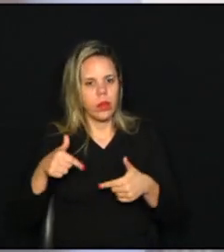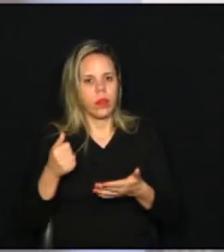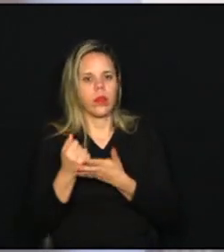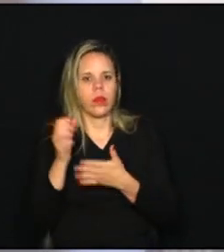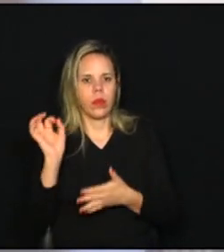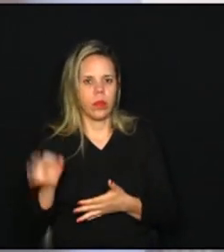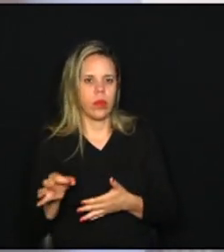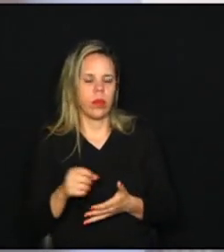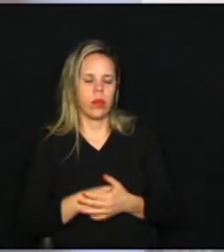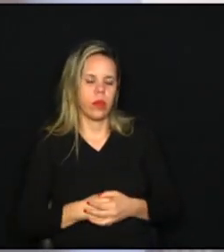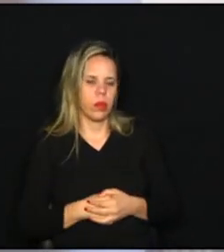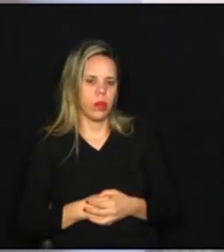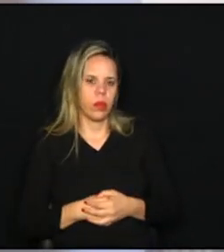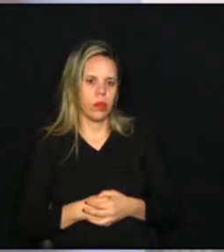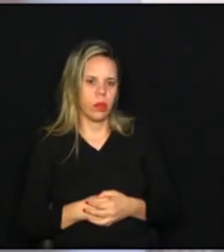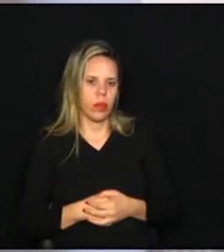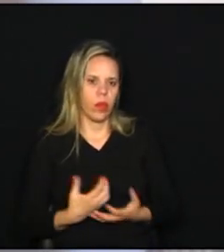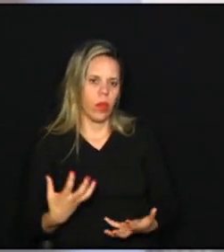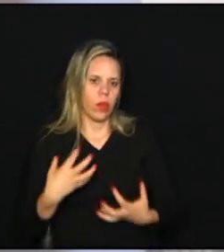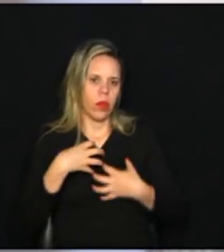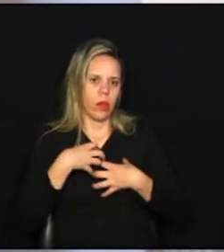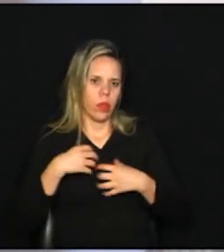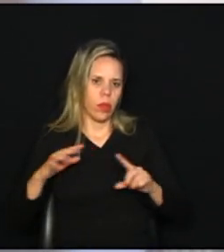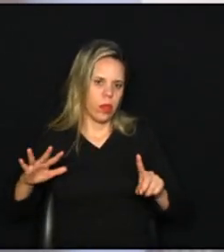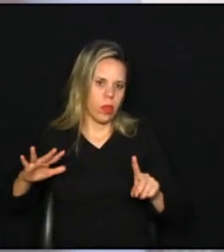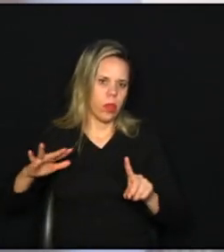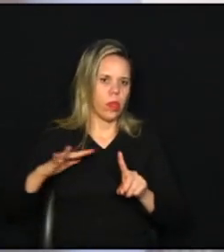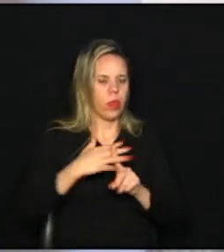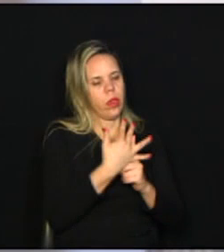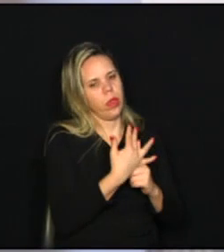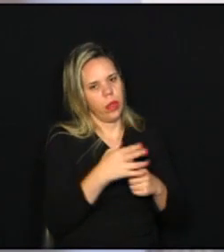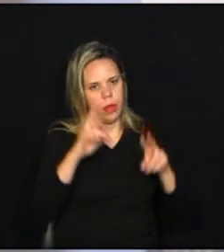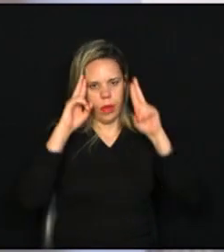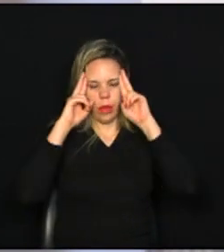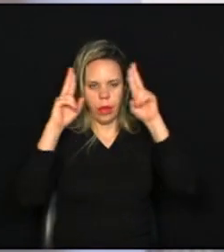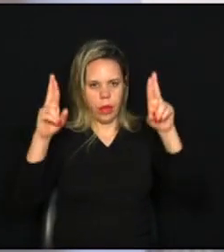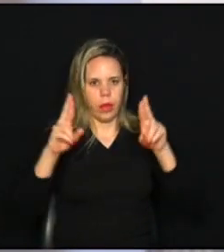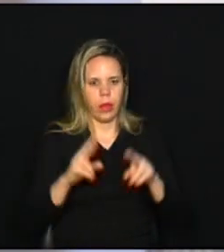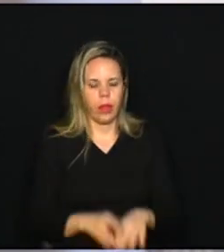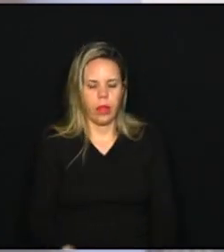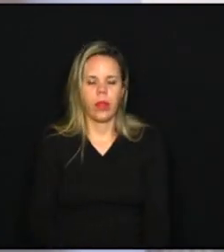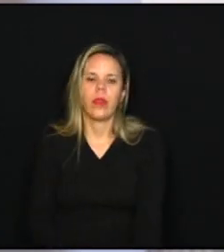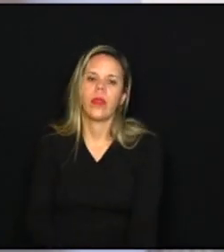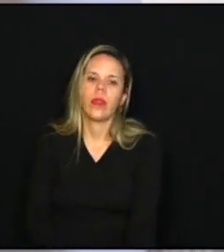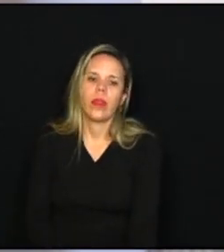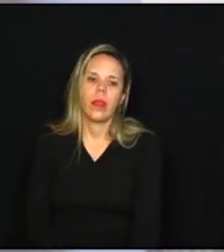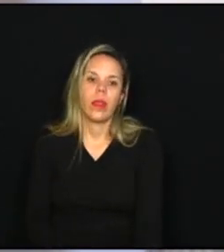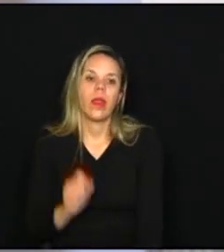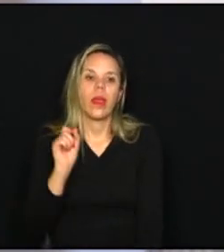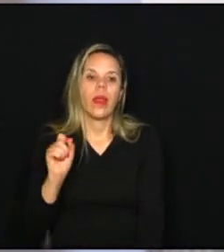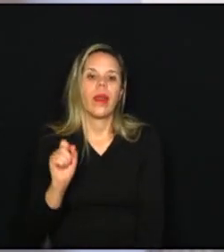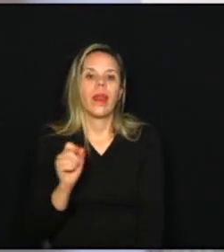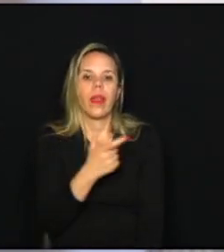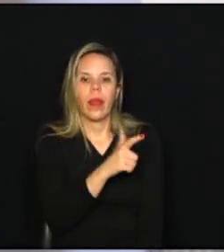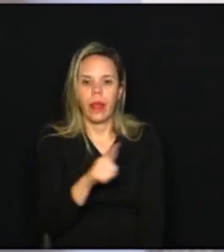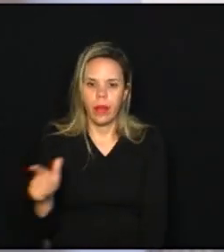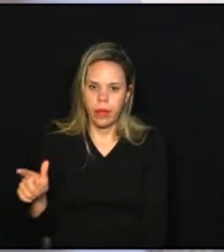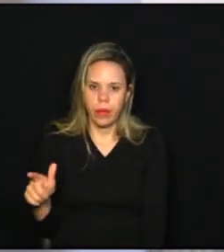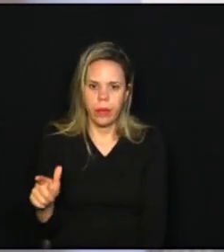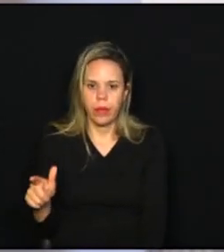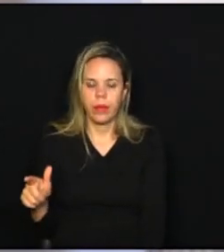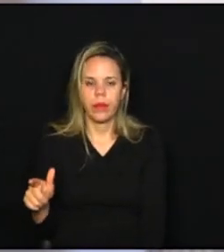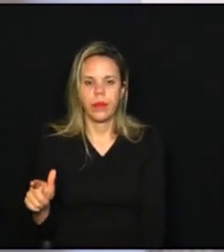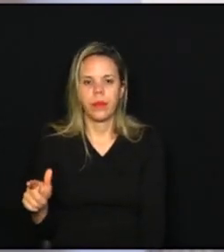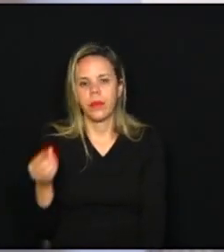que ela vai acarretar um sentimento de cidadania e de dignidade muito grande para quem não tem. Parte das ações parte